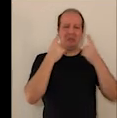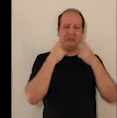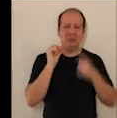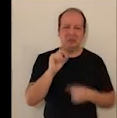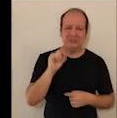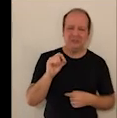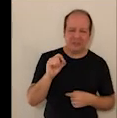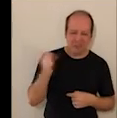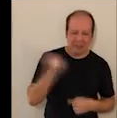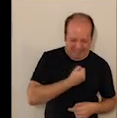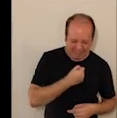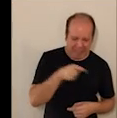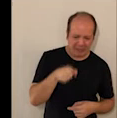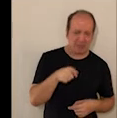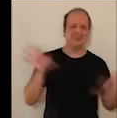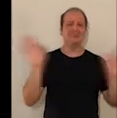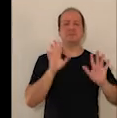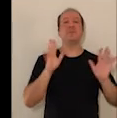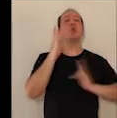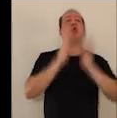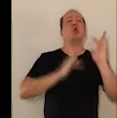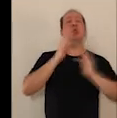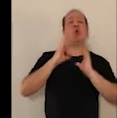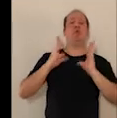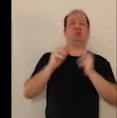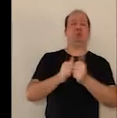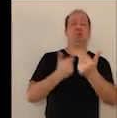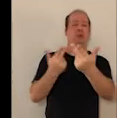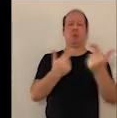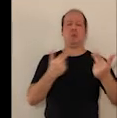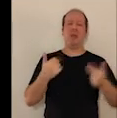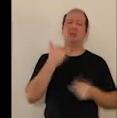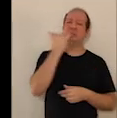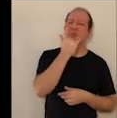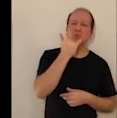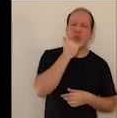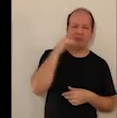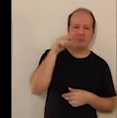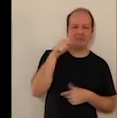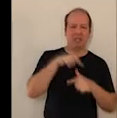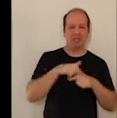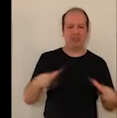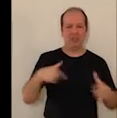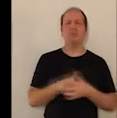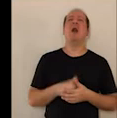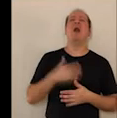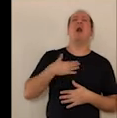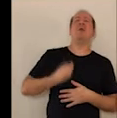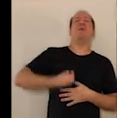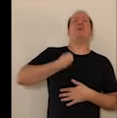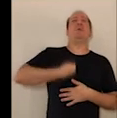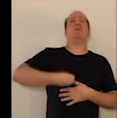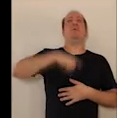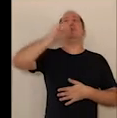noivo! Ah, se todos os teus noivos estivessem no meu jeito, eu conquistaria a Índia. Ele está vivo, Deus